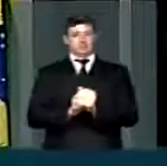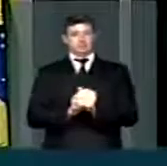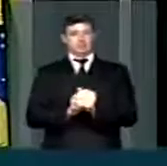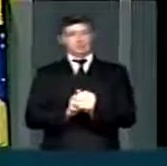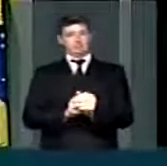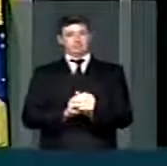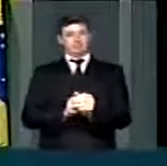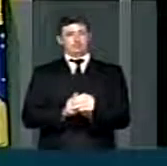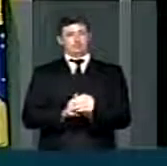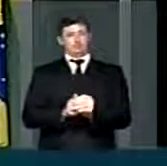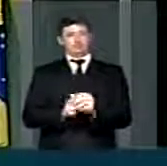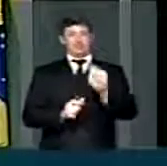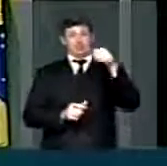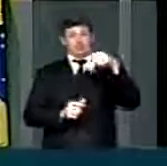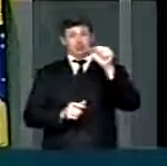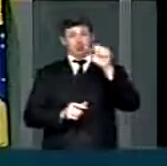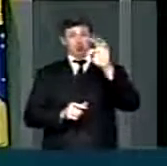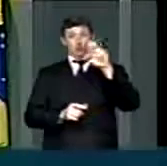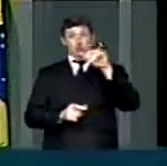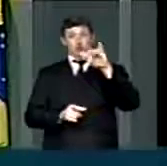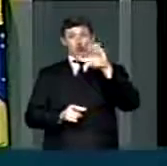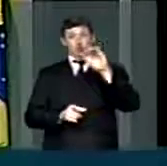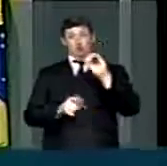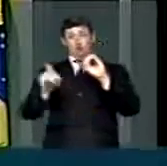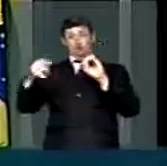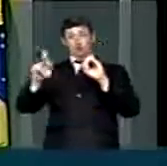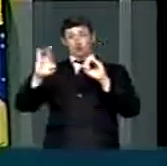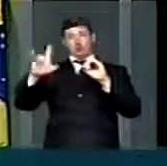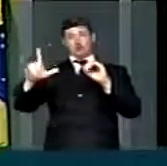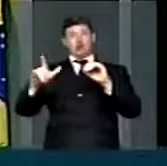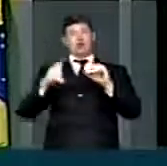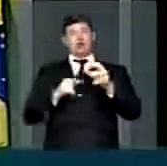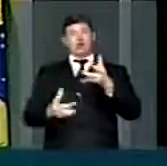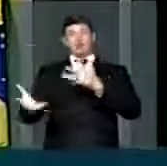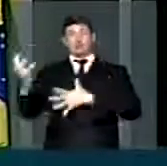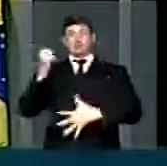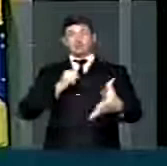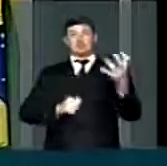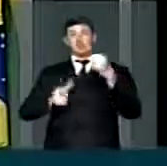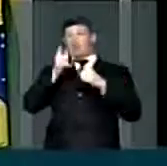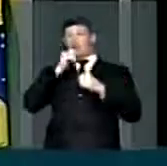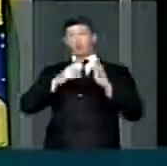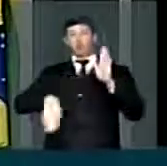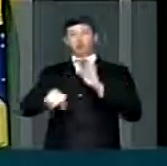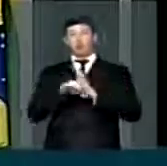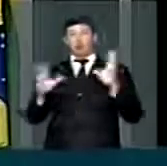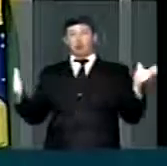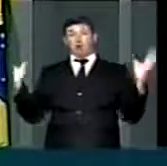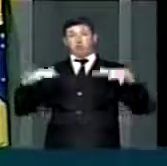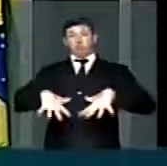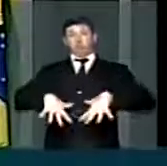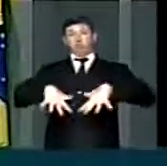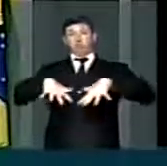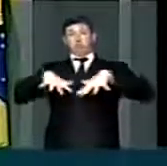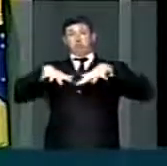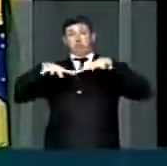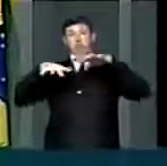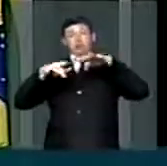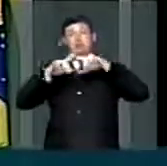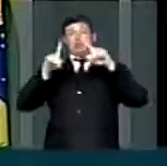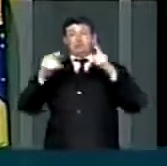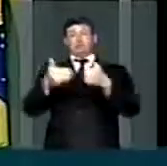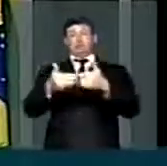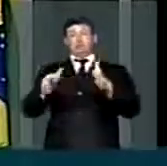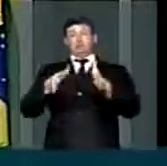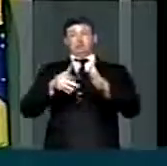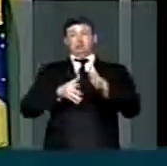usina de Santo Antônio, a de Jirau, está recebendo todas as águas dos afluentes do Rio Madeira, que